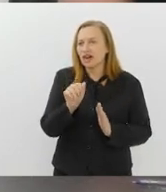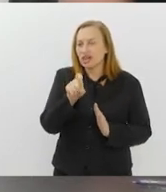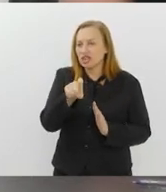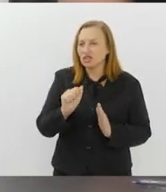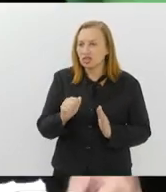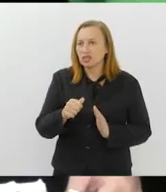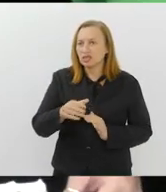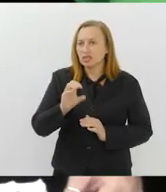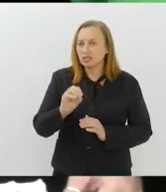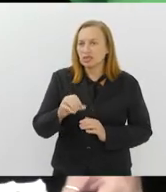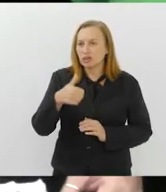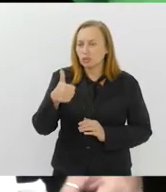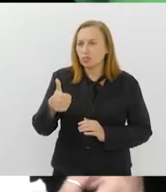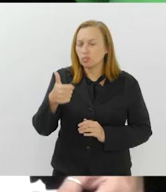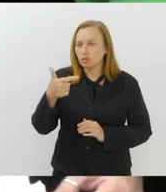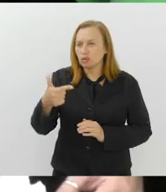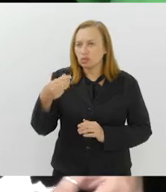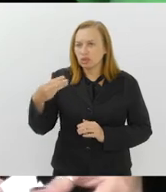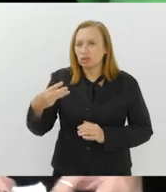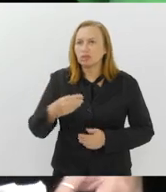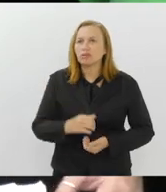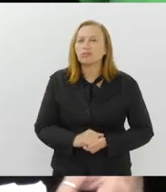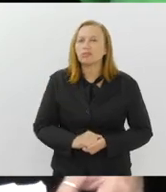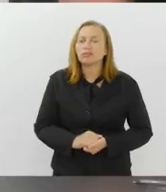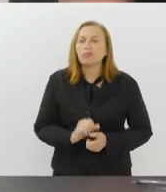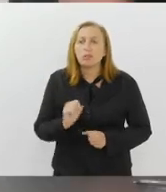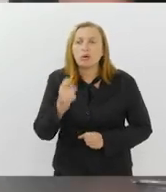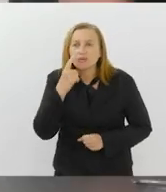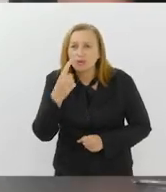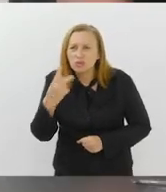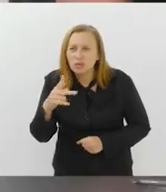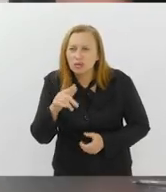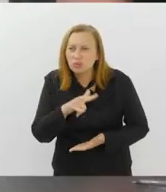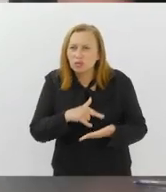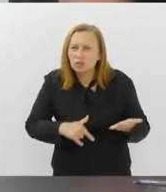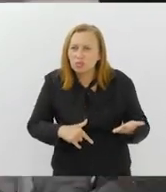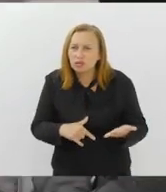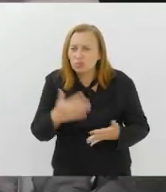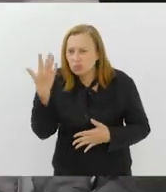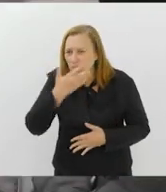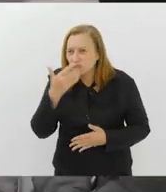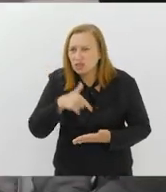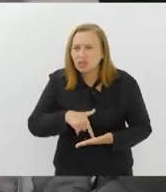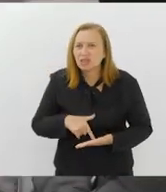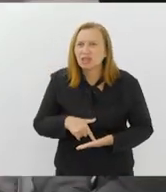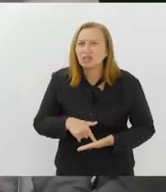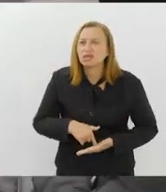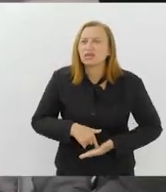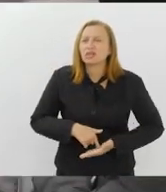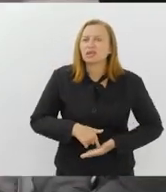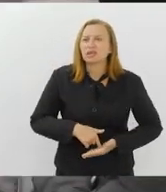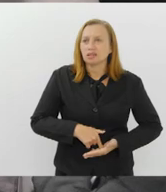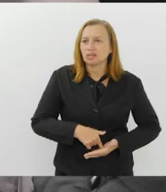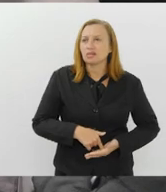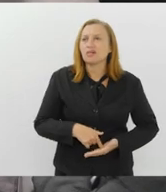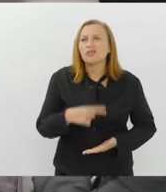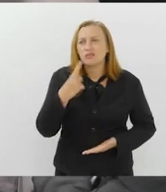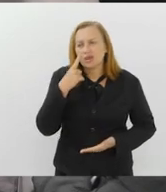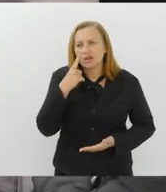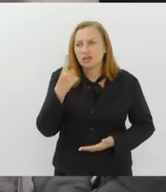Só tempo que eu não estou encontrando aqui. Posso dar uma olhada nesse seu documento? Que eu não tô, pelo que eu tenho aqui, eu não sei se. Acho que na página. Veja, por